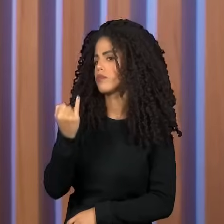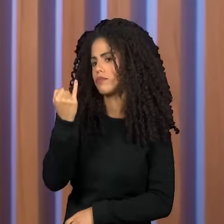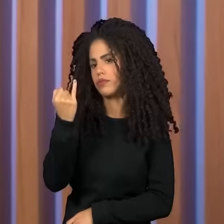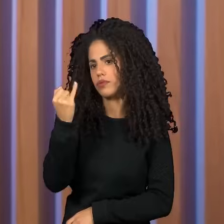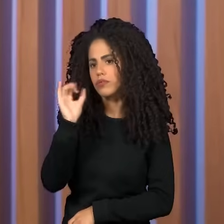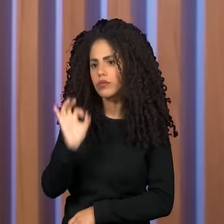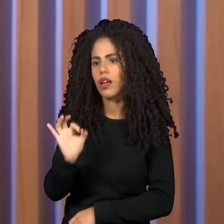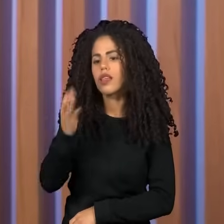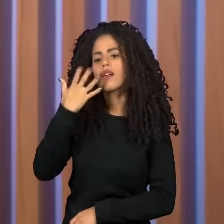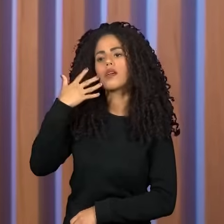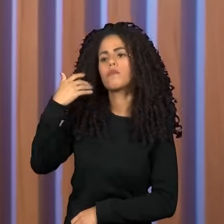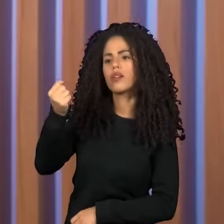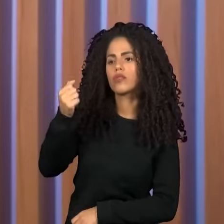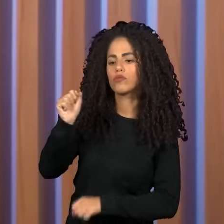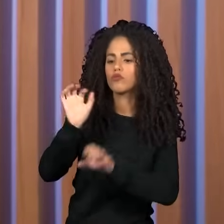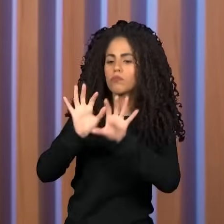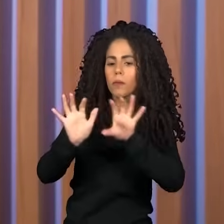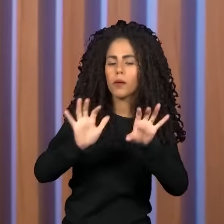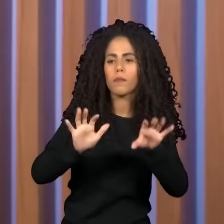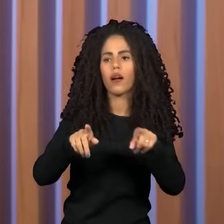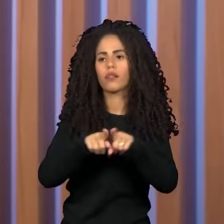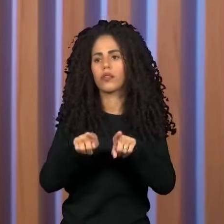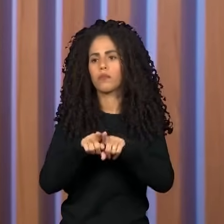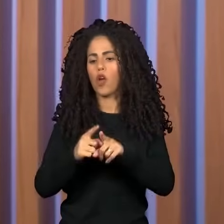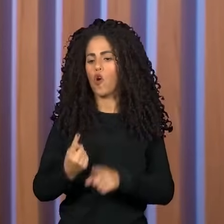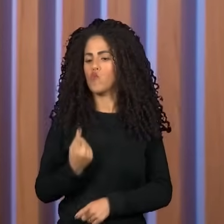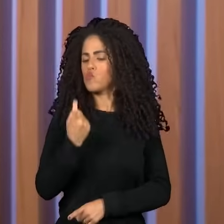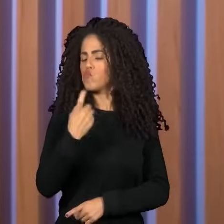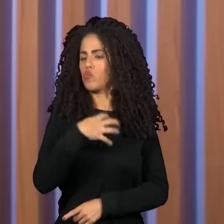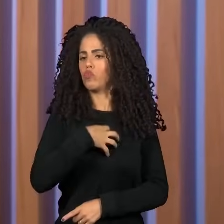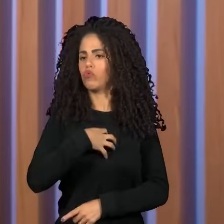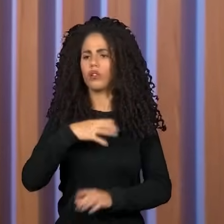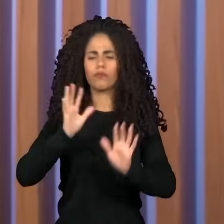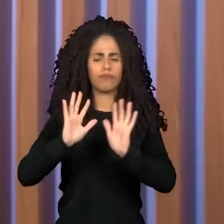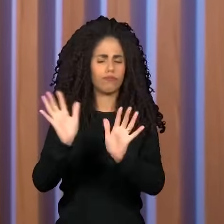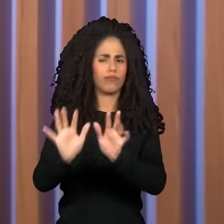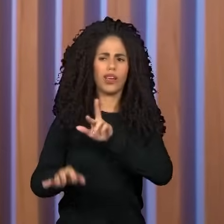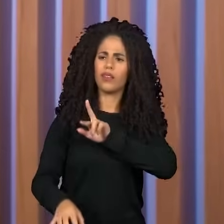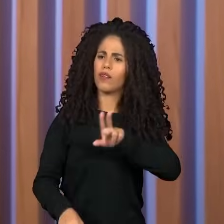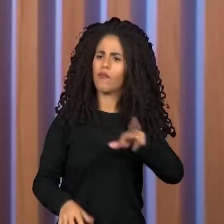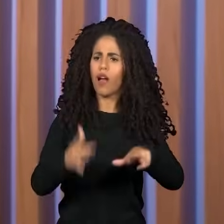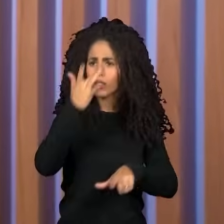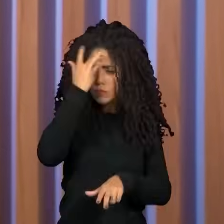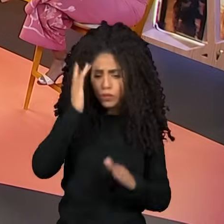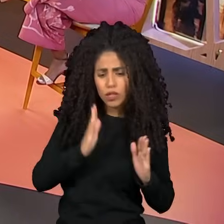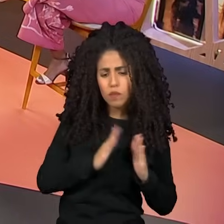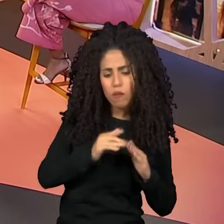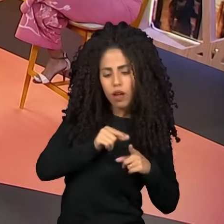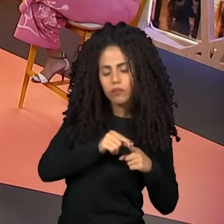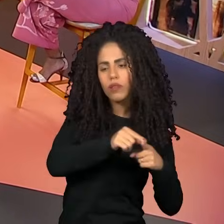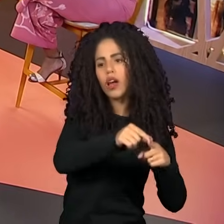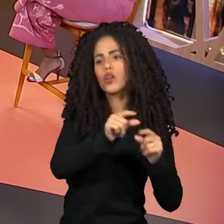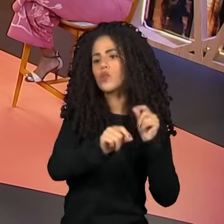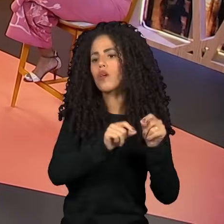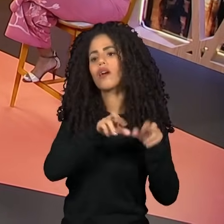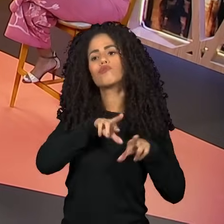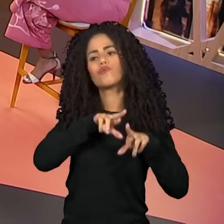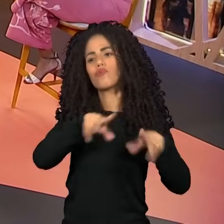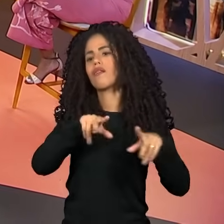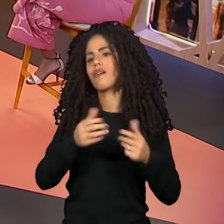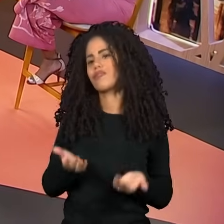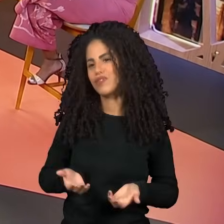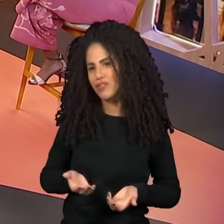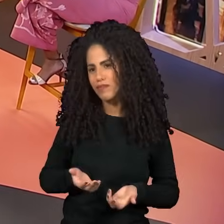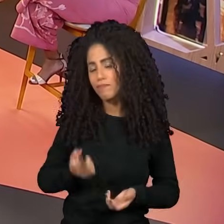que a branquitude coloca como a única maneira de amar. Mas a gente sabe que, para quem vive comunidade, essa individualidade já não combina tanto com a gente. Já